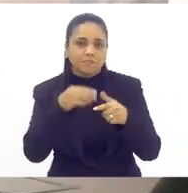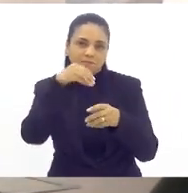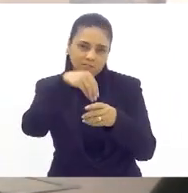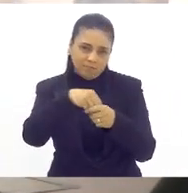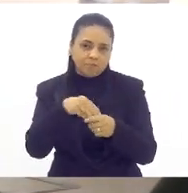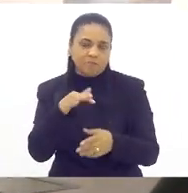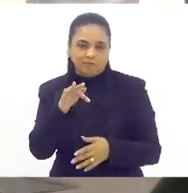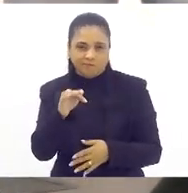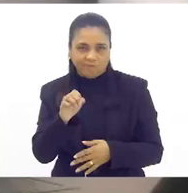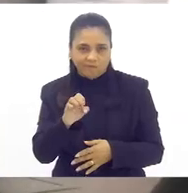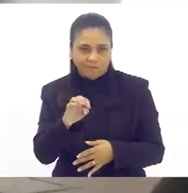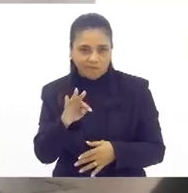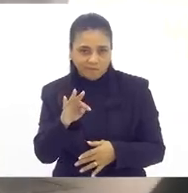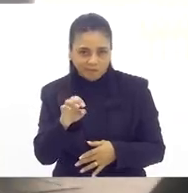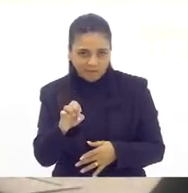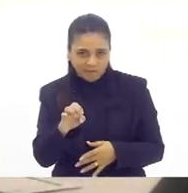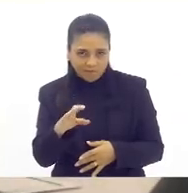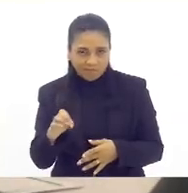obrigada